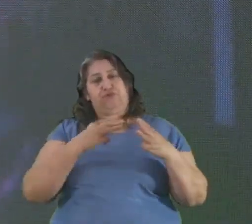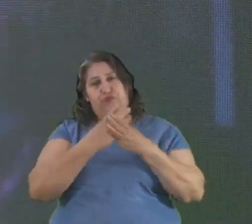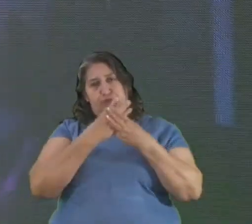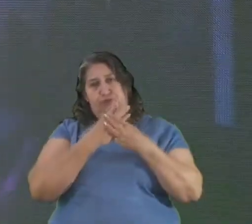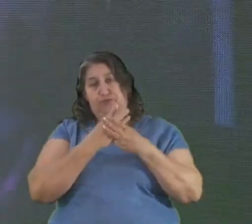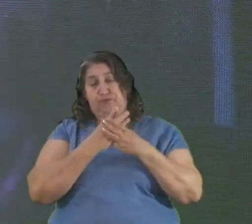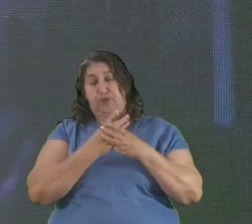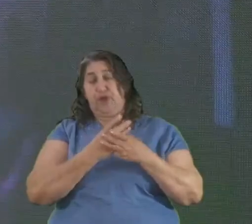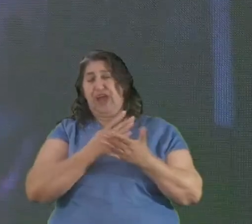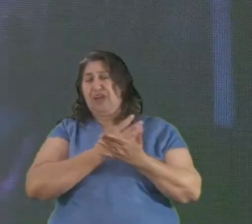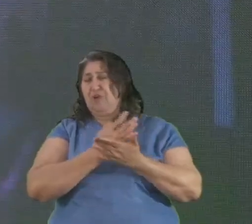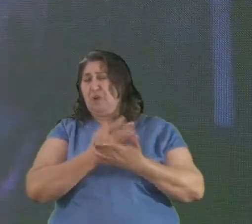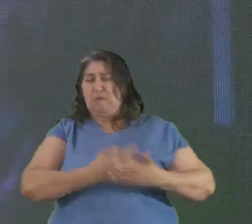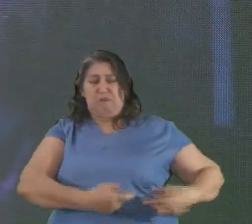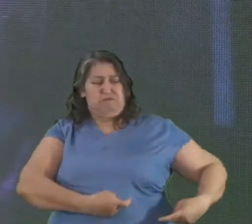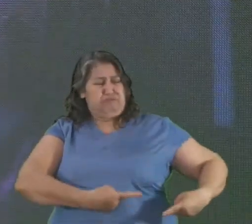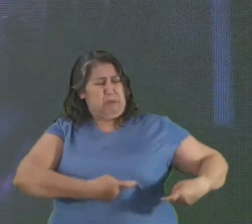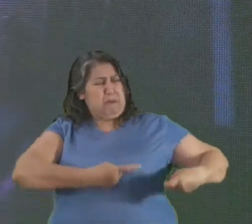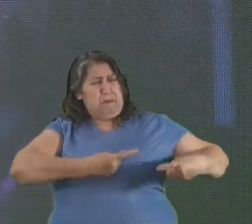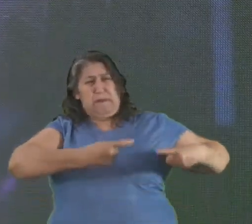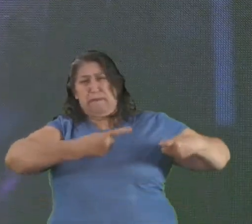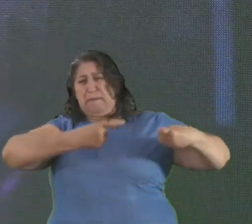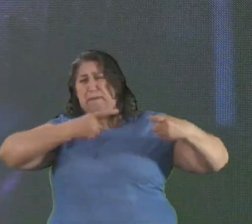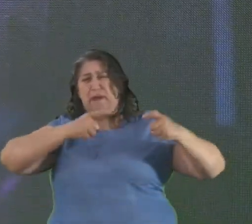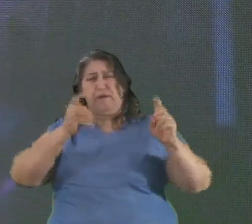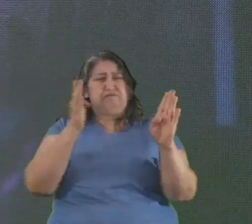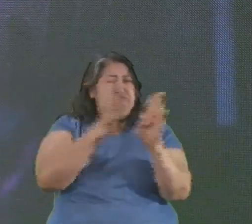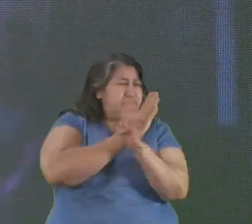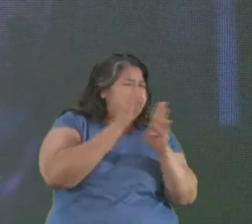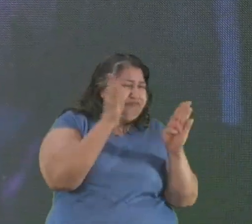uma matança, uma perseguição muito grande, e para